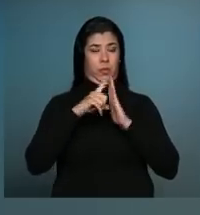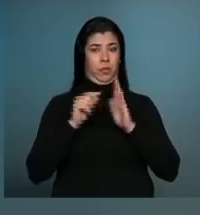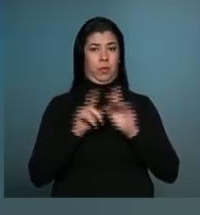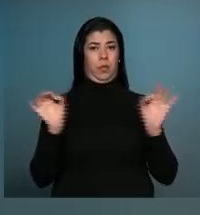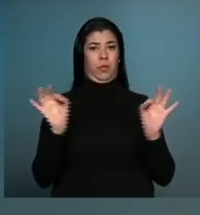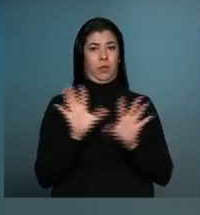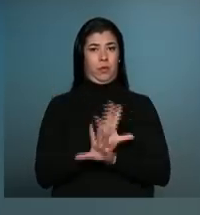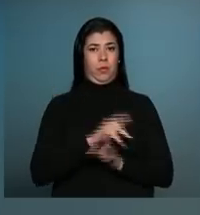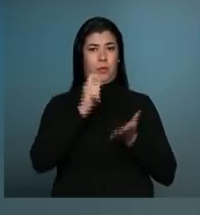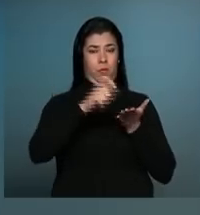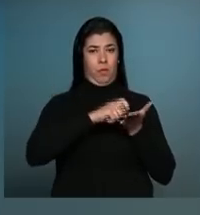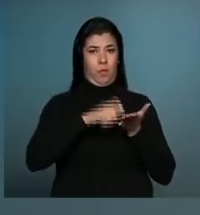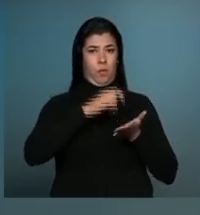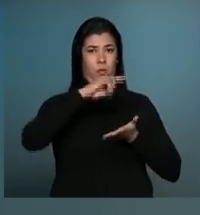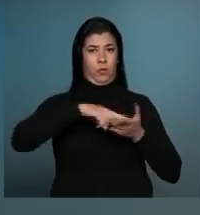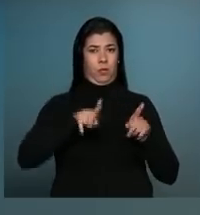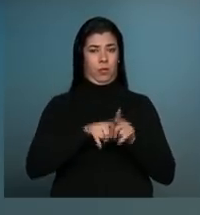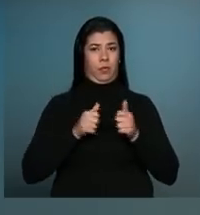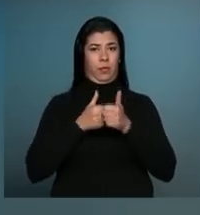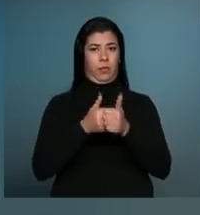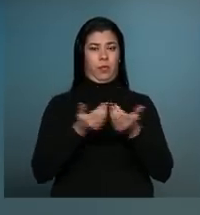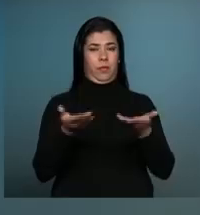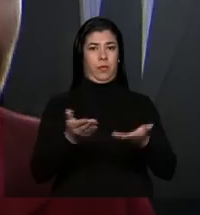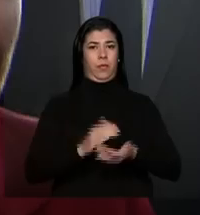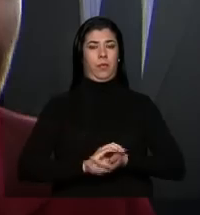após a cerimônia de assinatura de atos. Acompanhe.